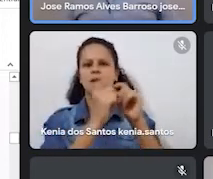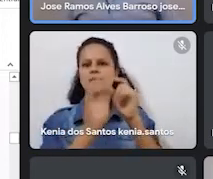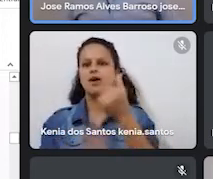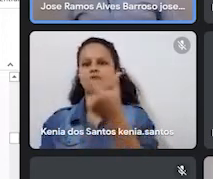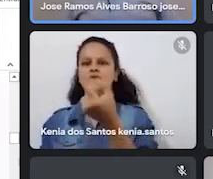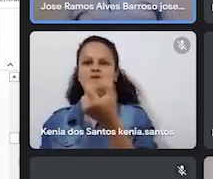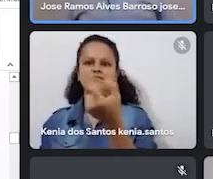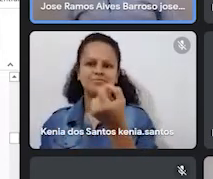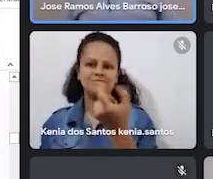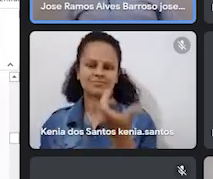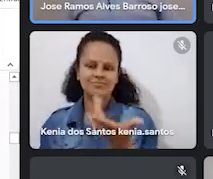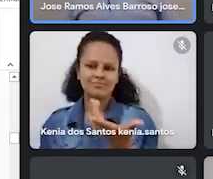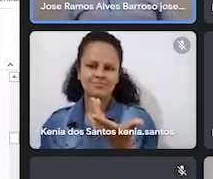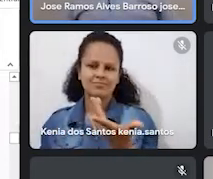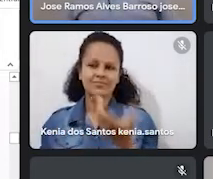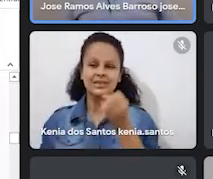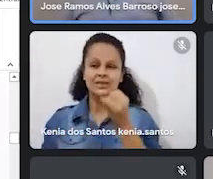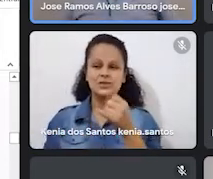manobra grande,